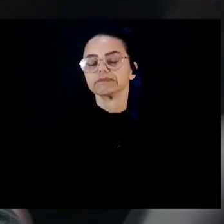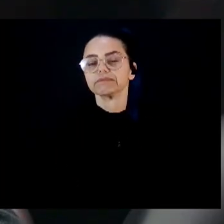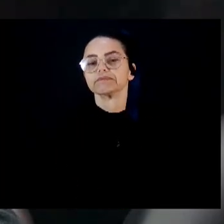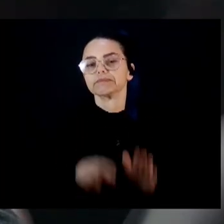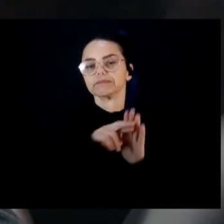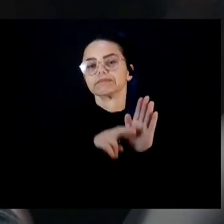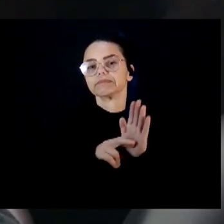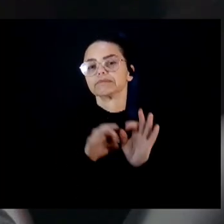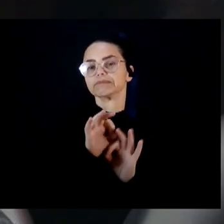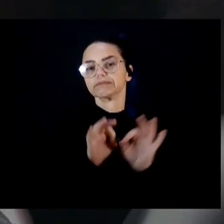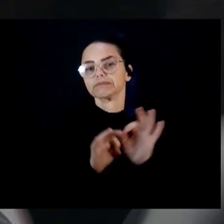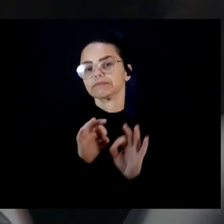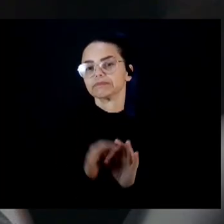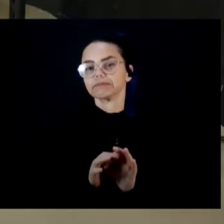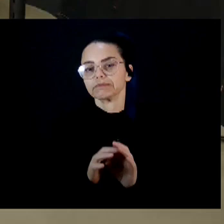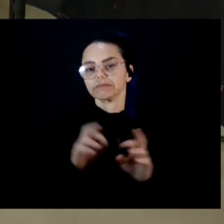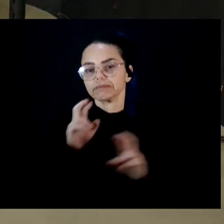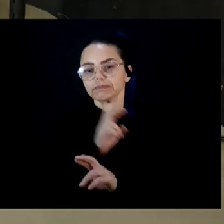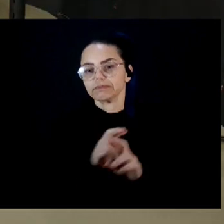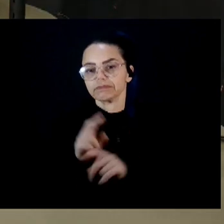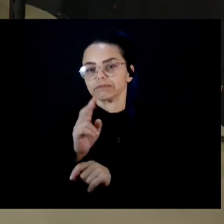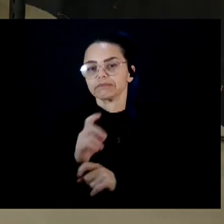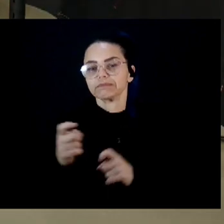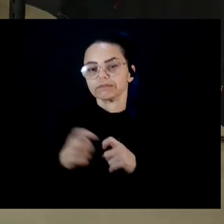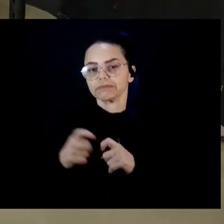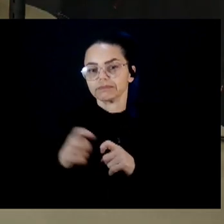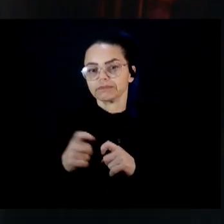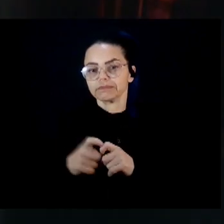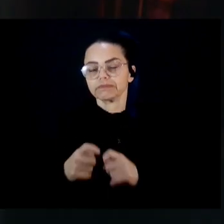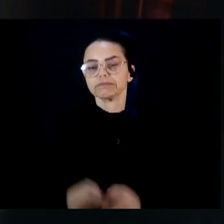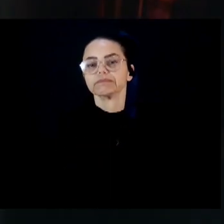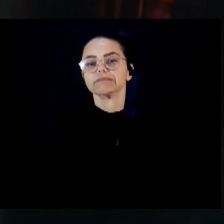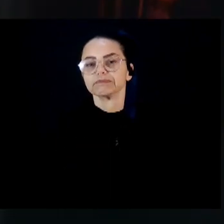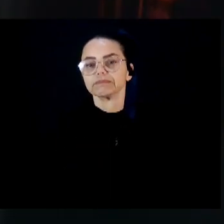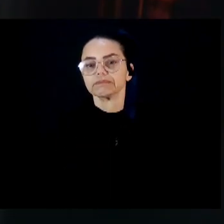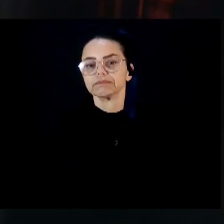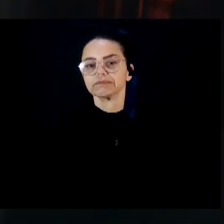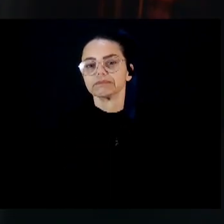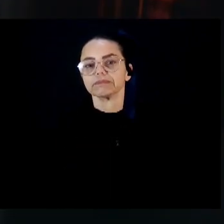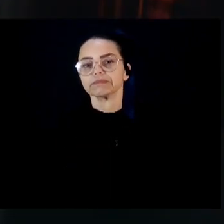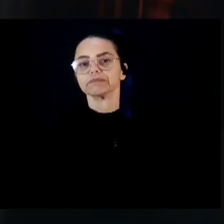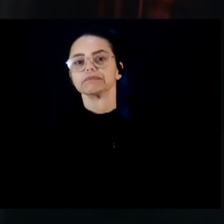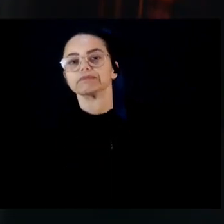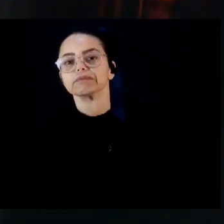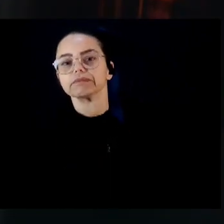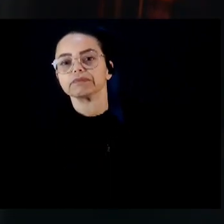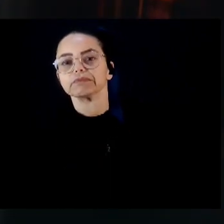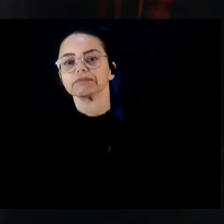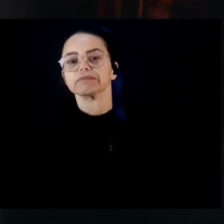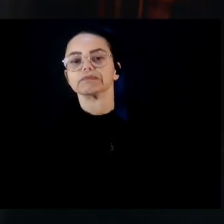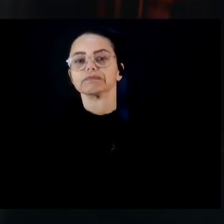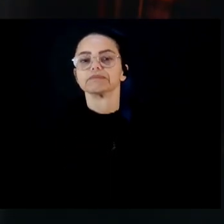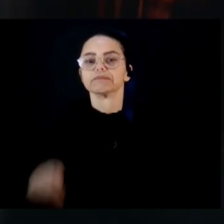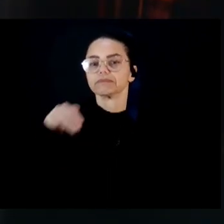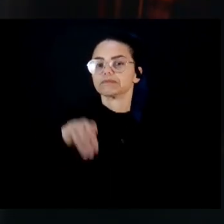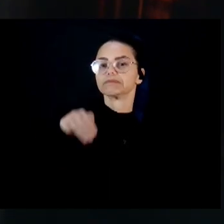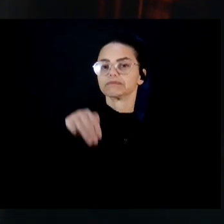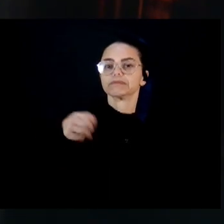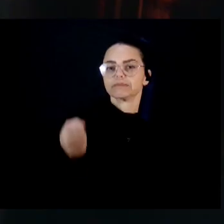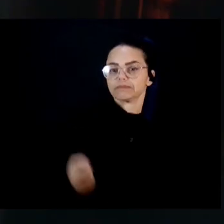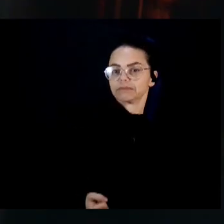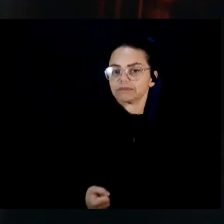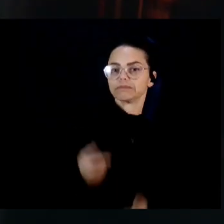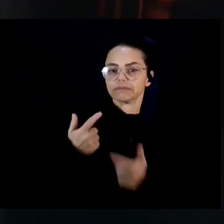com supervisão. Ah, verdade, supervisão, né, doutora? Porque assim, que bom, né, que tem as canetas. Eu sou super fã das canetas porque